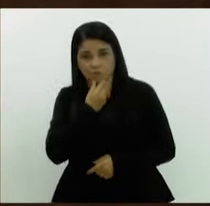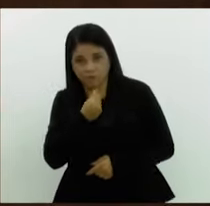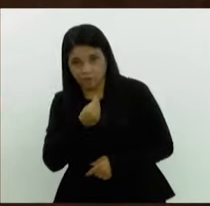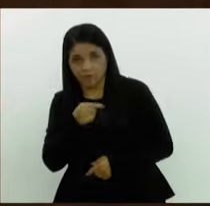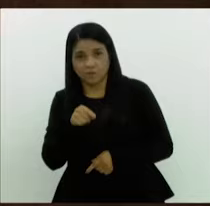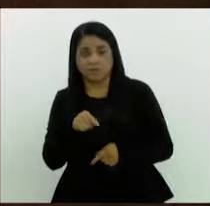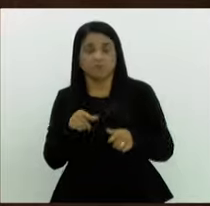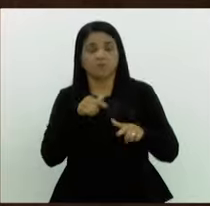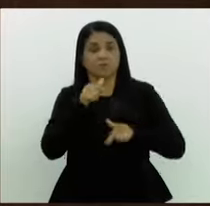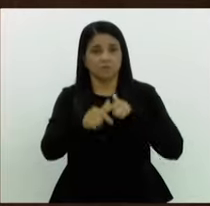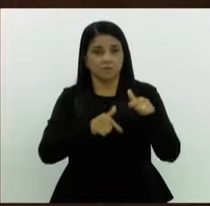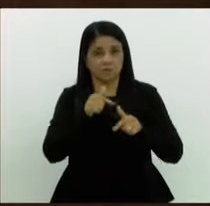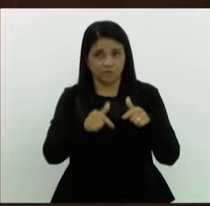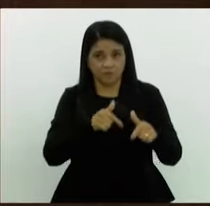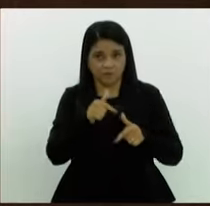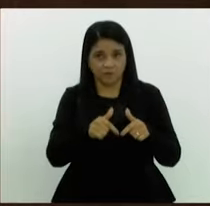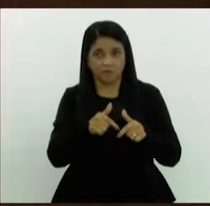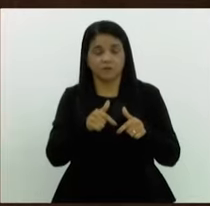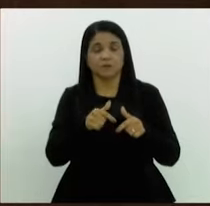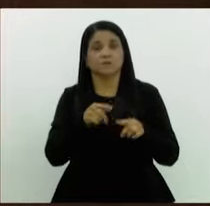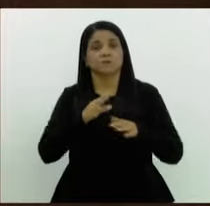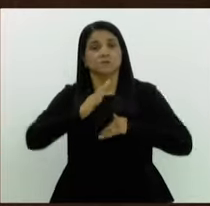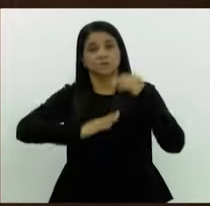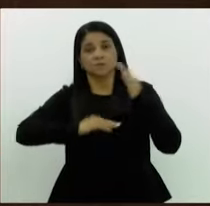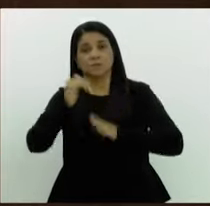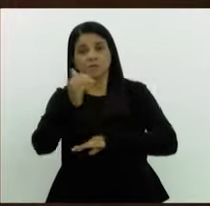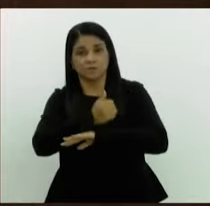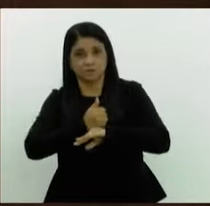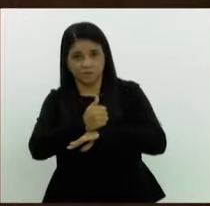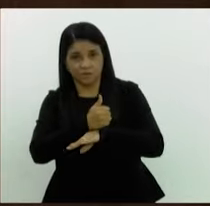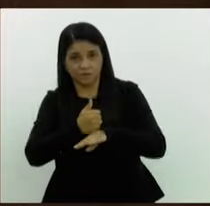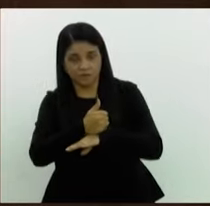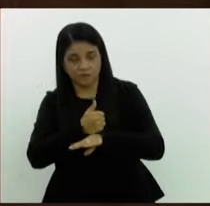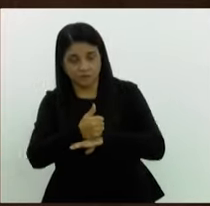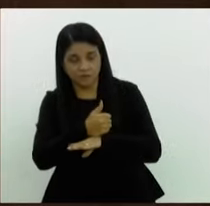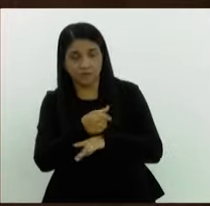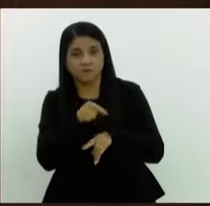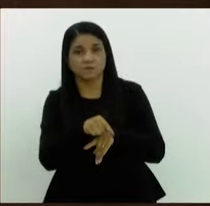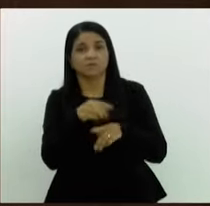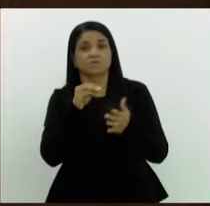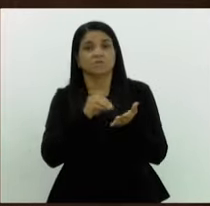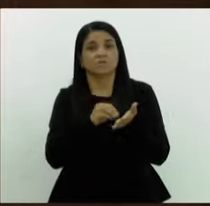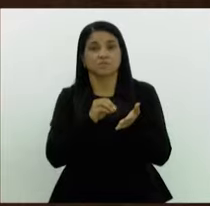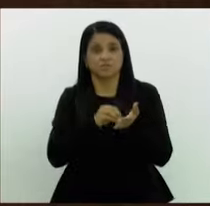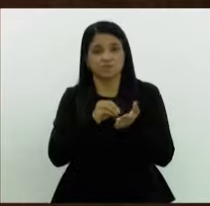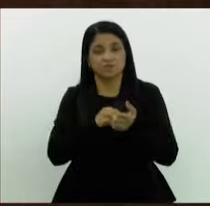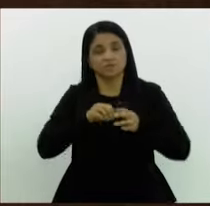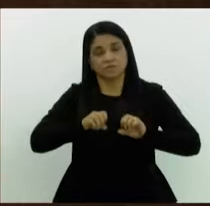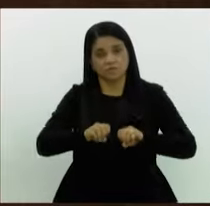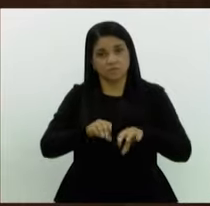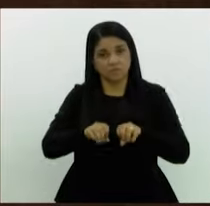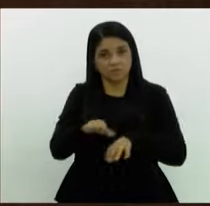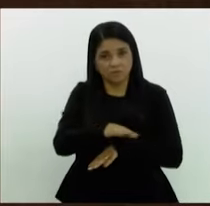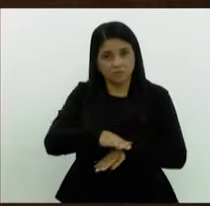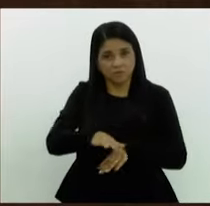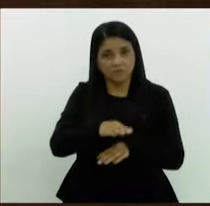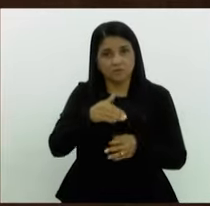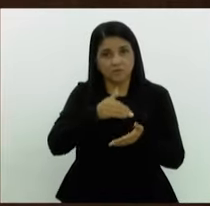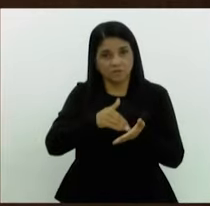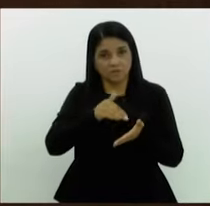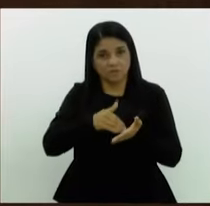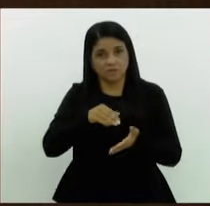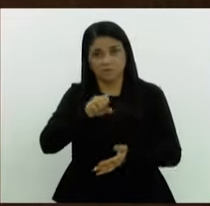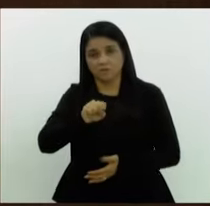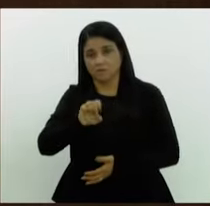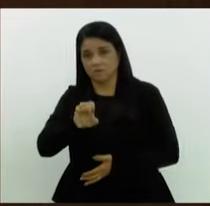para suprir o déficit de profissionais, o déficit de profissionais de educação que enfrenta hoje a Secretaria Estadual